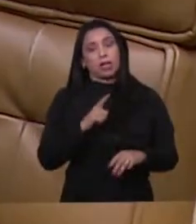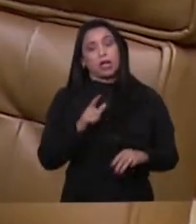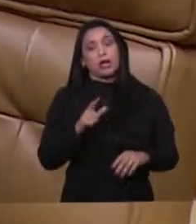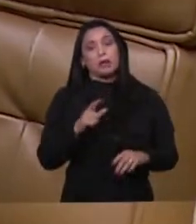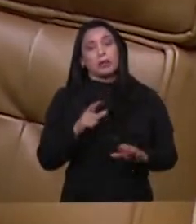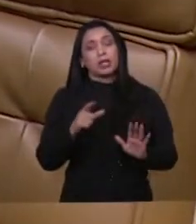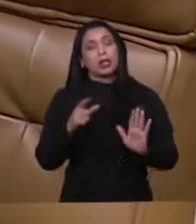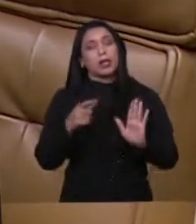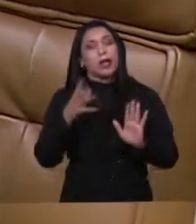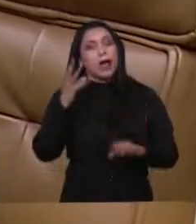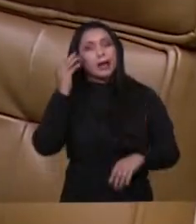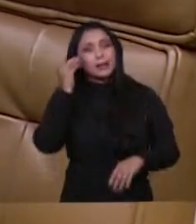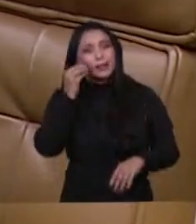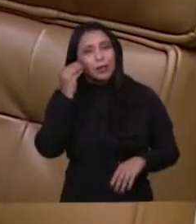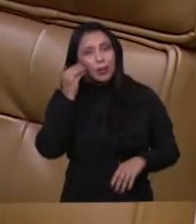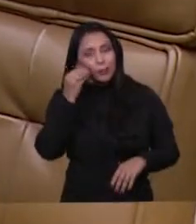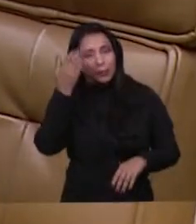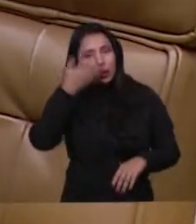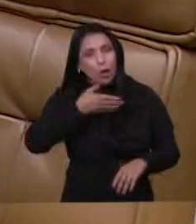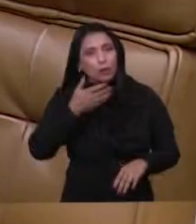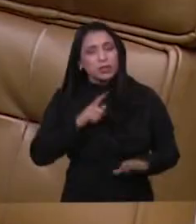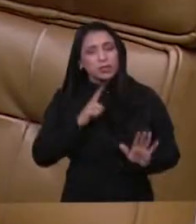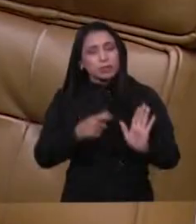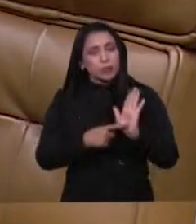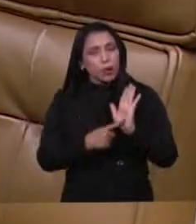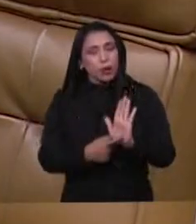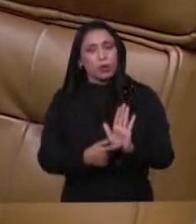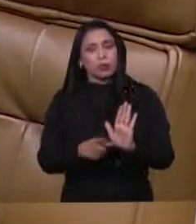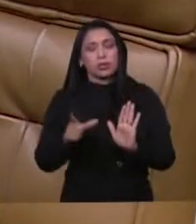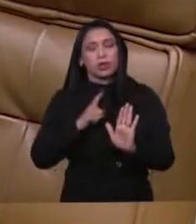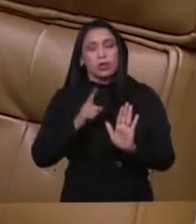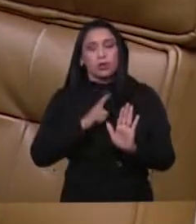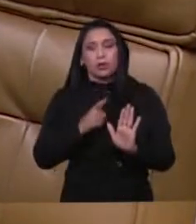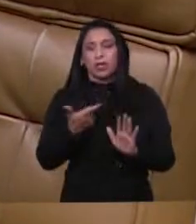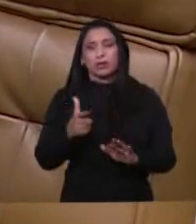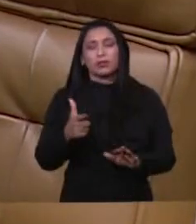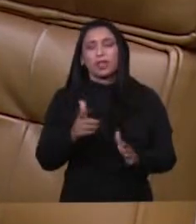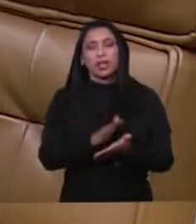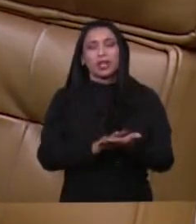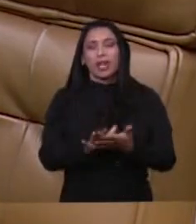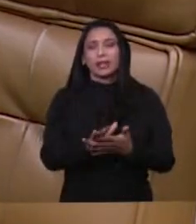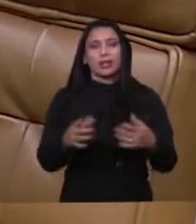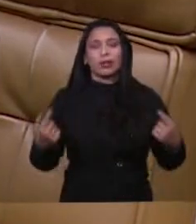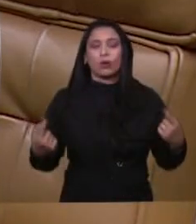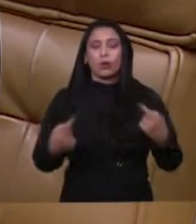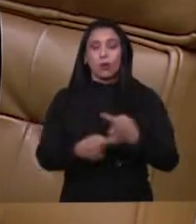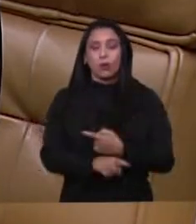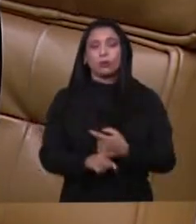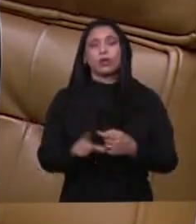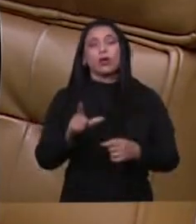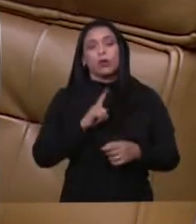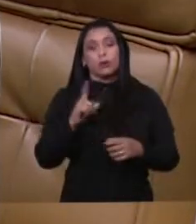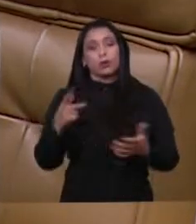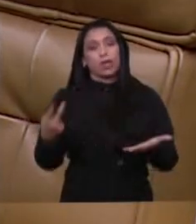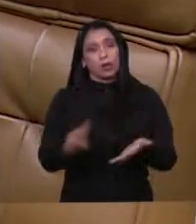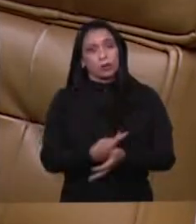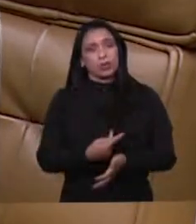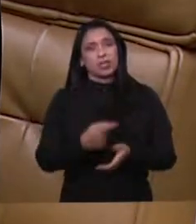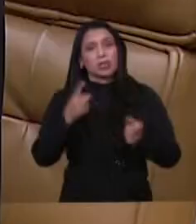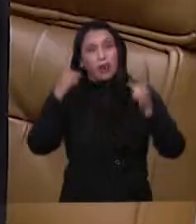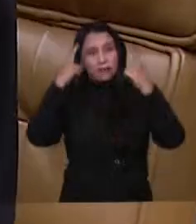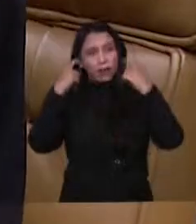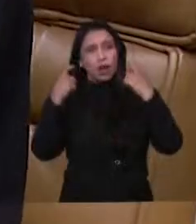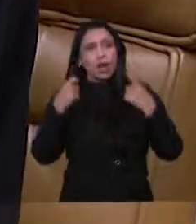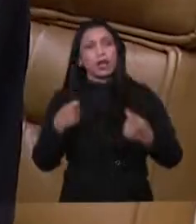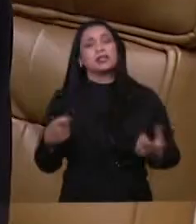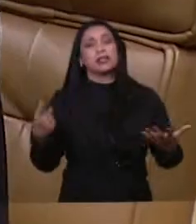evidente em controvérsia, não havendo qualquer discussão fática ou jurídica apta a refutar a contundente violência que atingiu a Praça dos